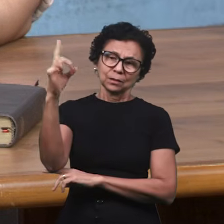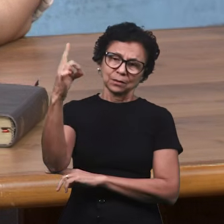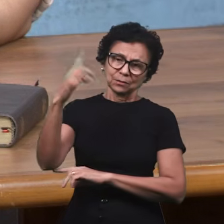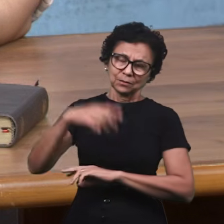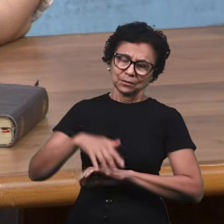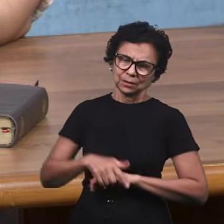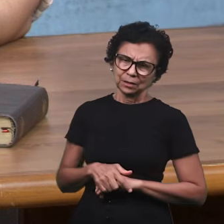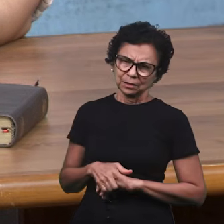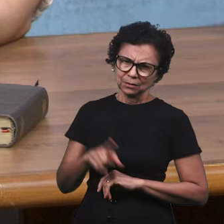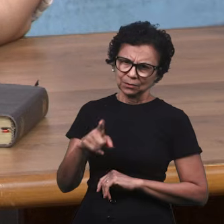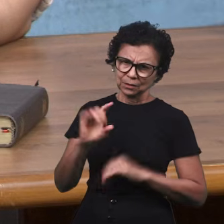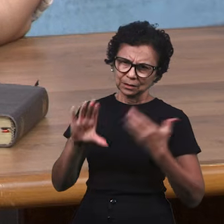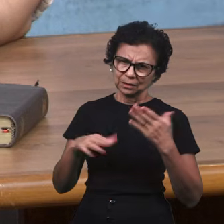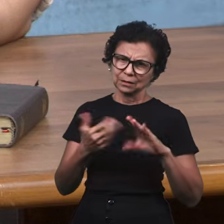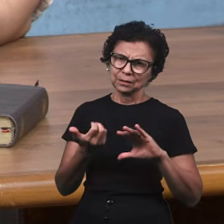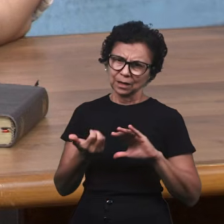coração.